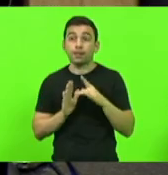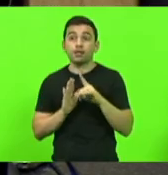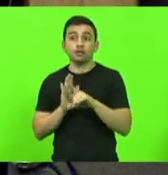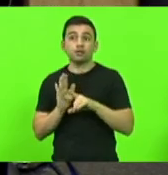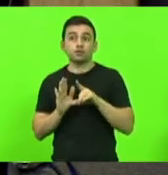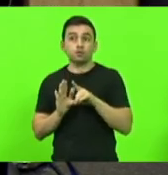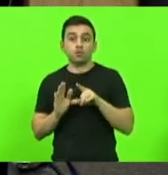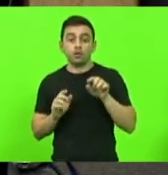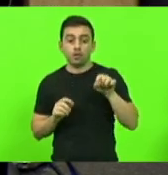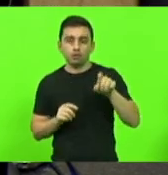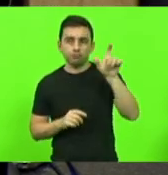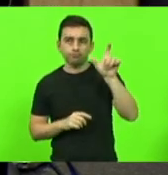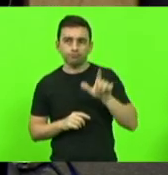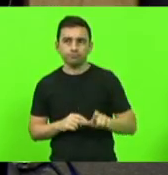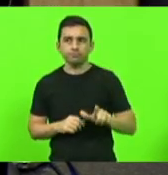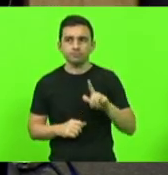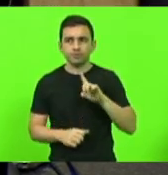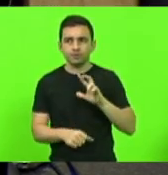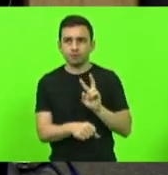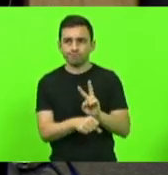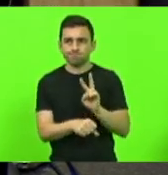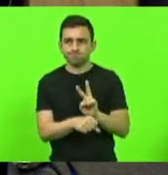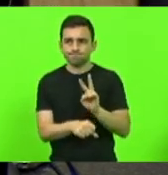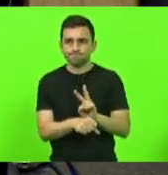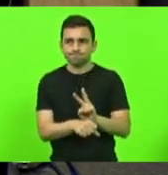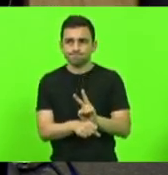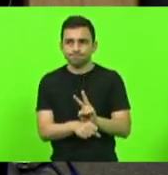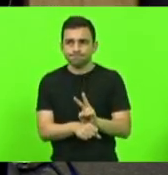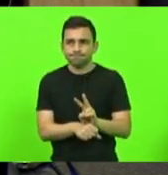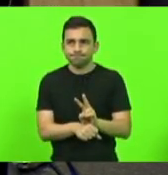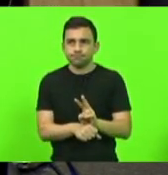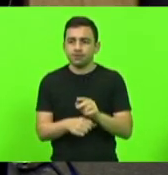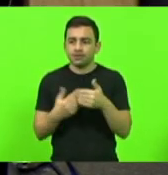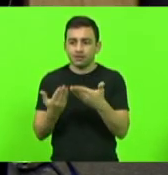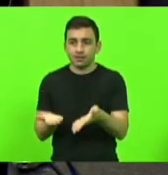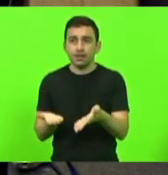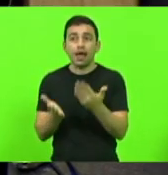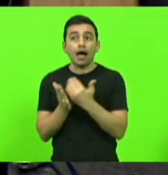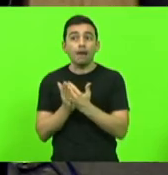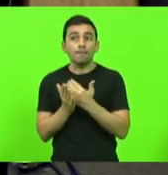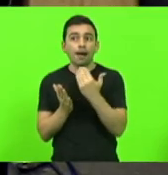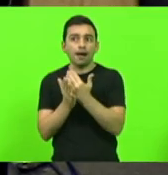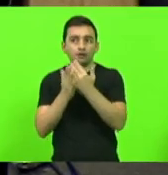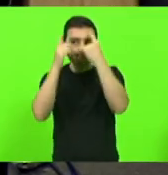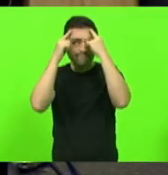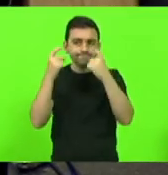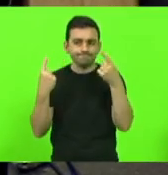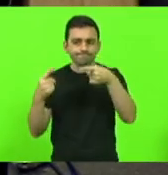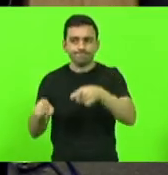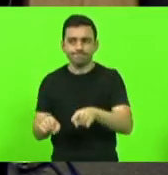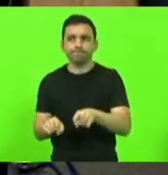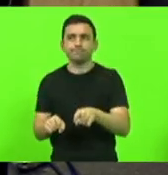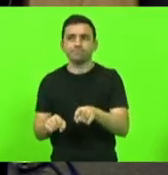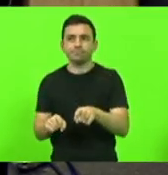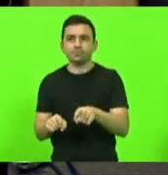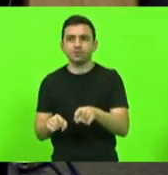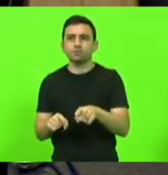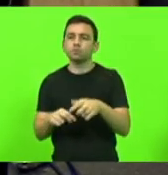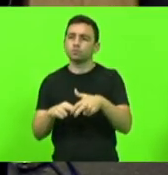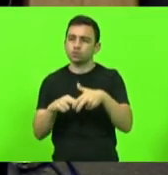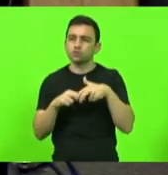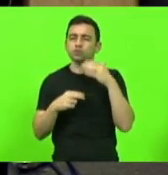ele oferece uma proteção a quem tem o maior índice de agressões. E por isso que eu